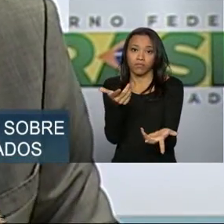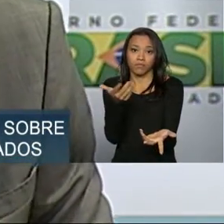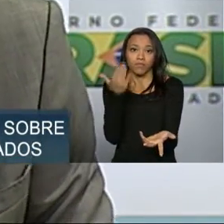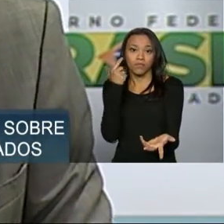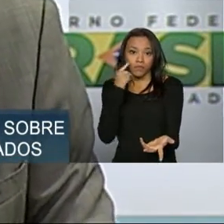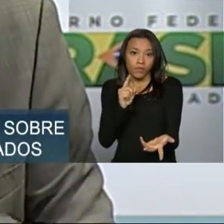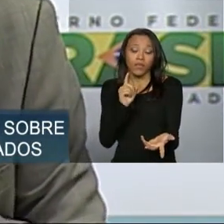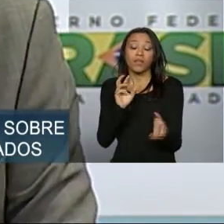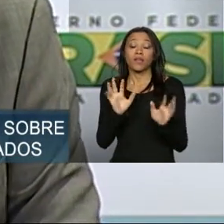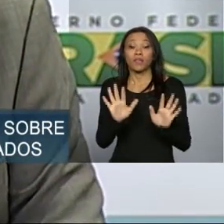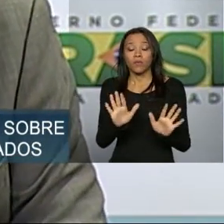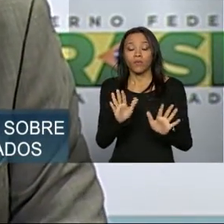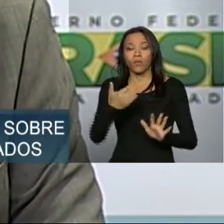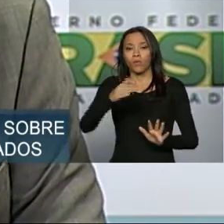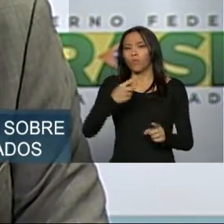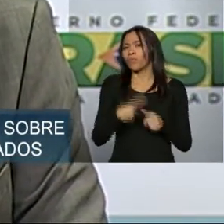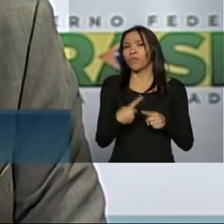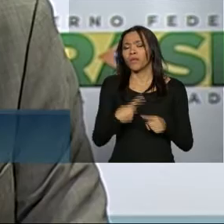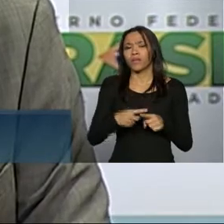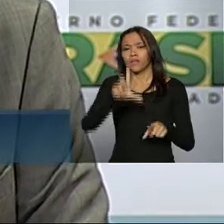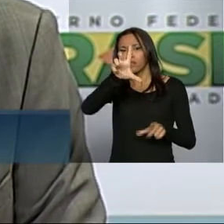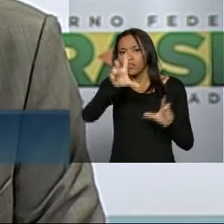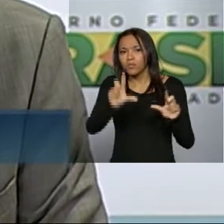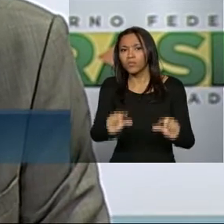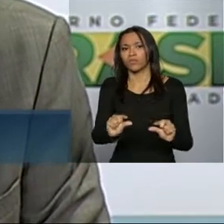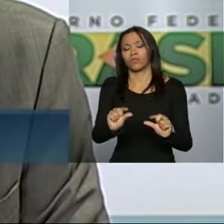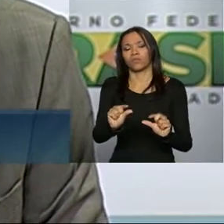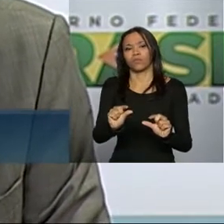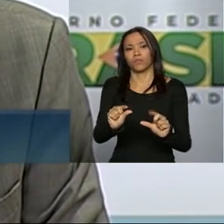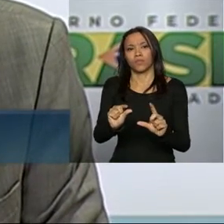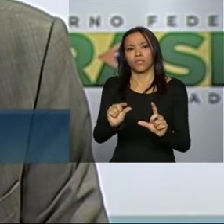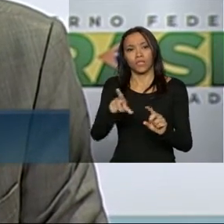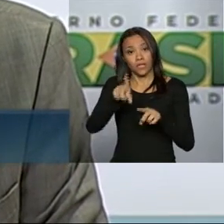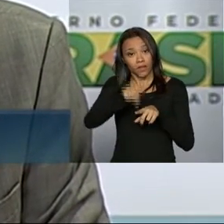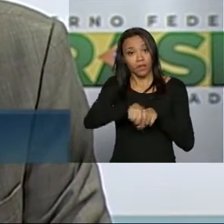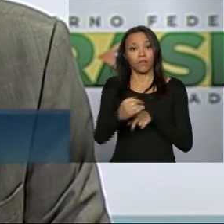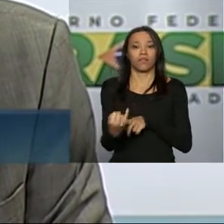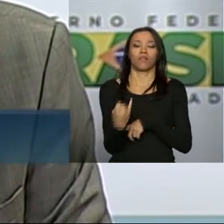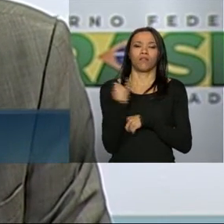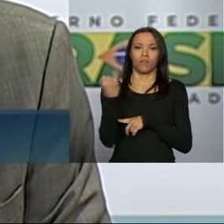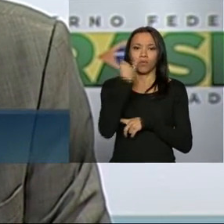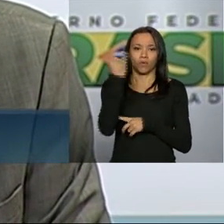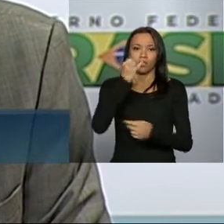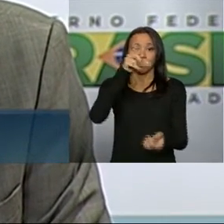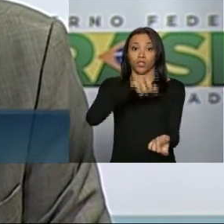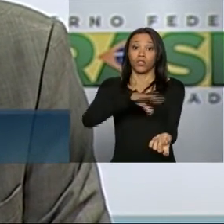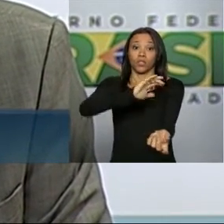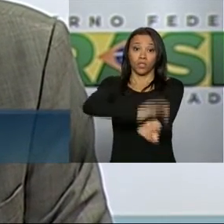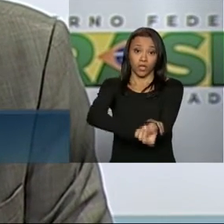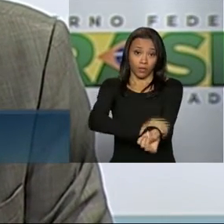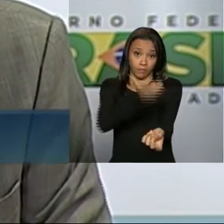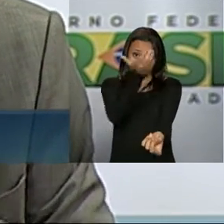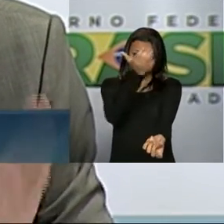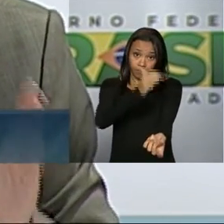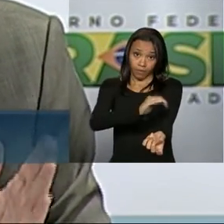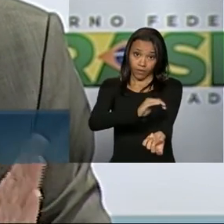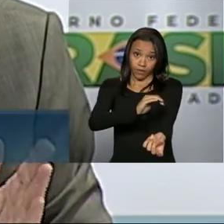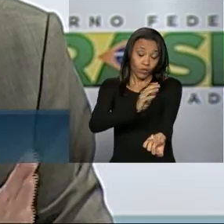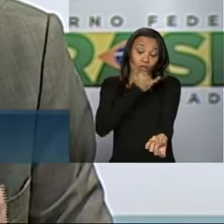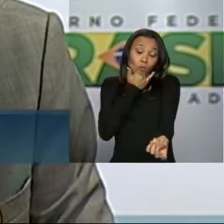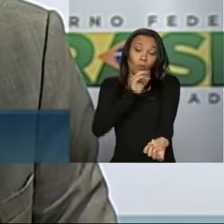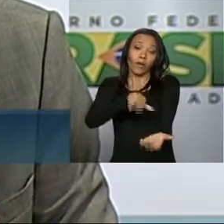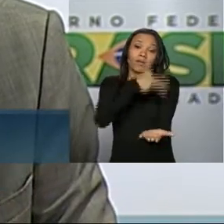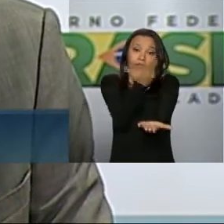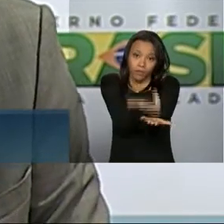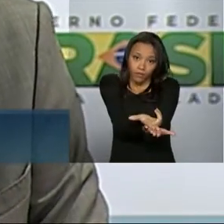da hipertensão. Então, por que que diminui de uma maneira tão importante a hipertensão? A internação,